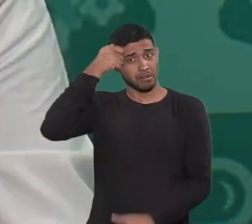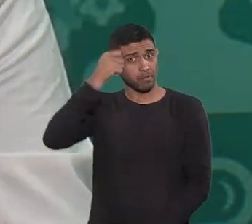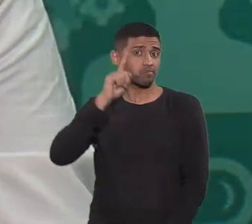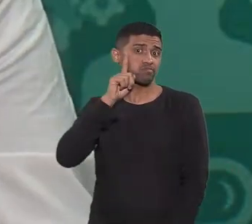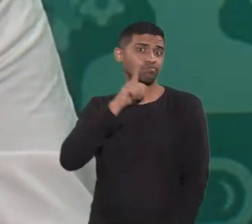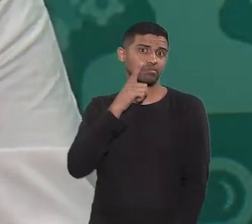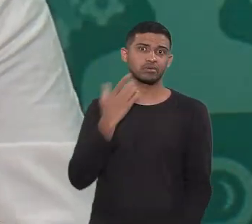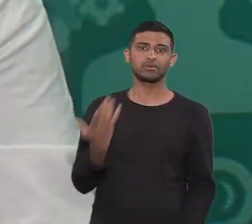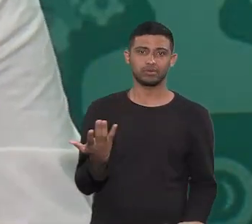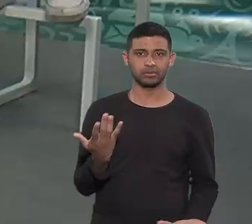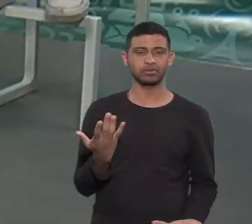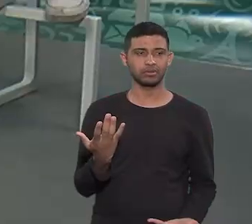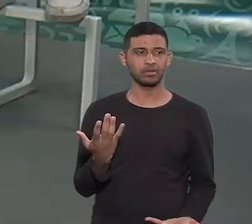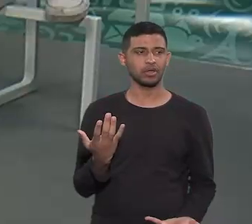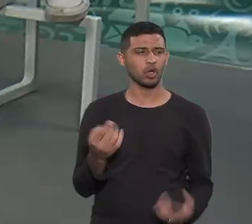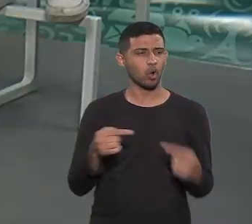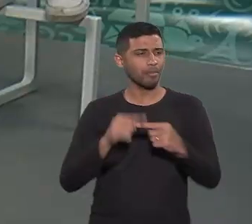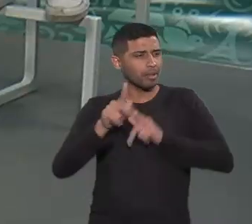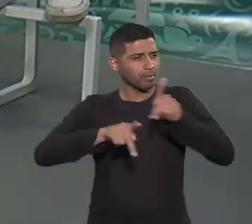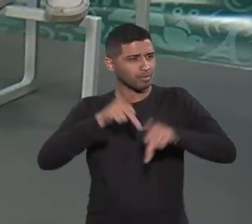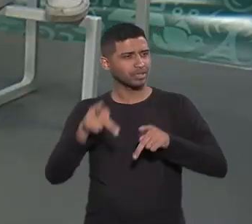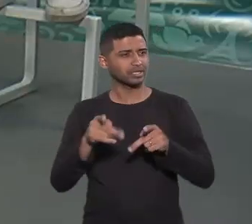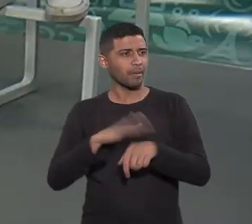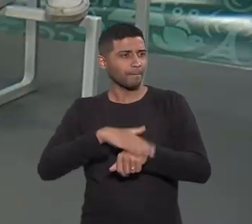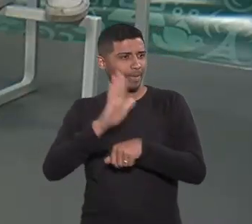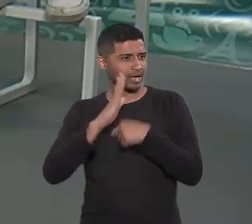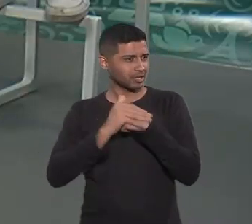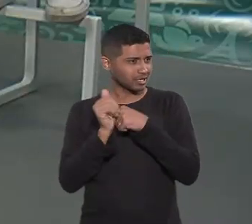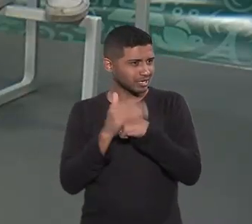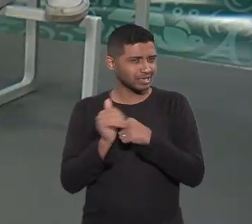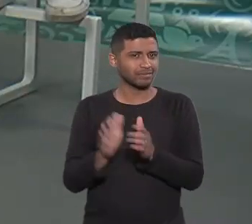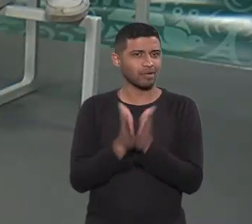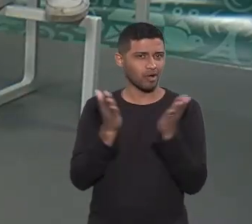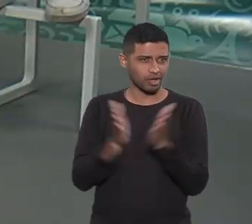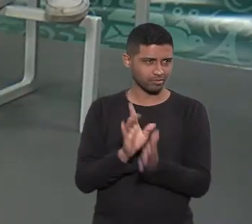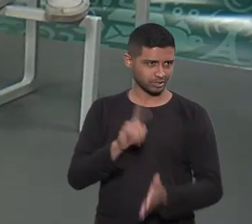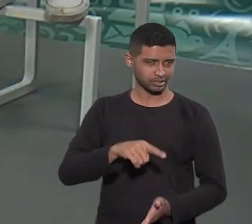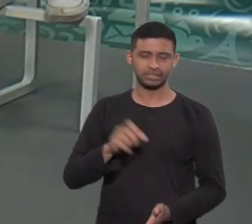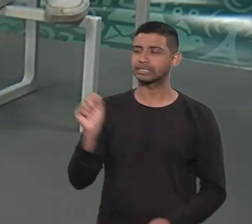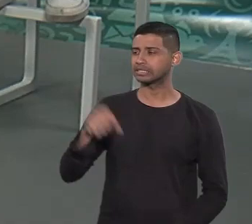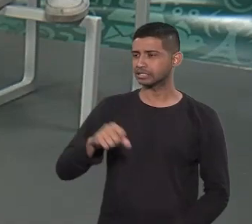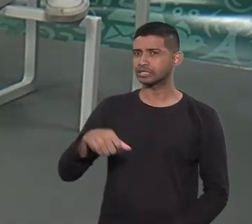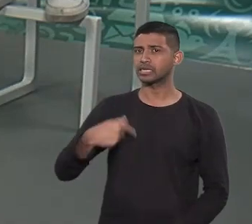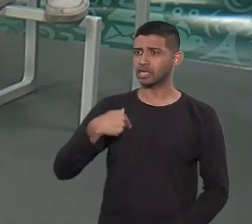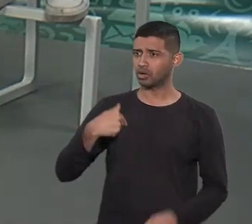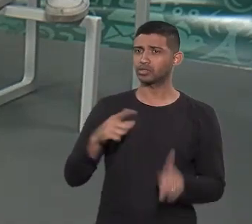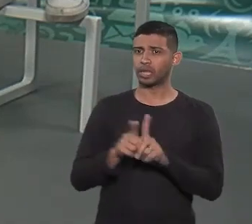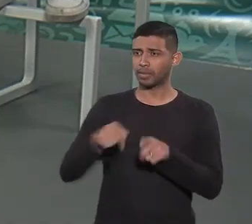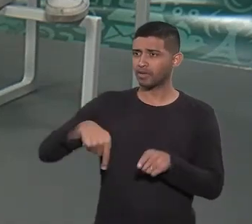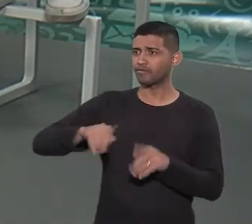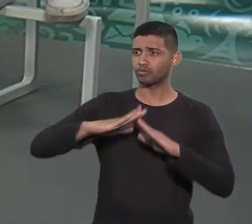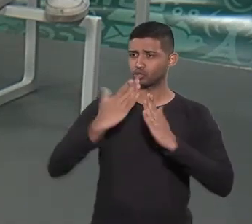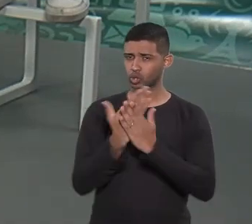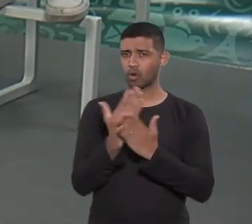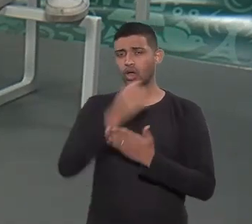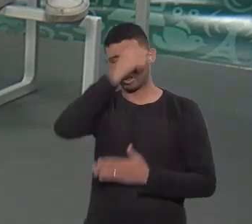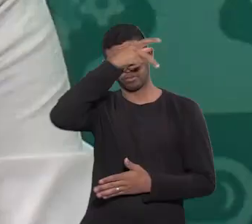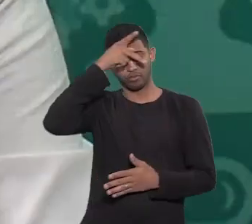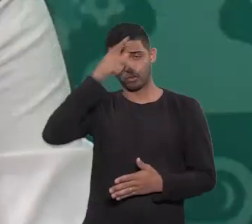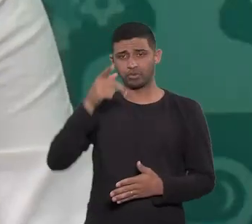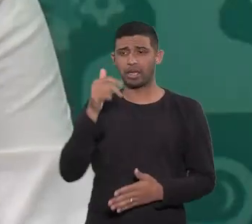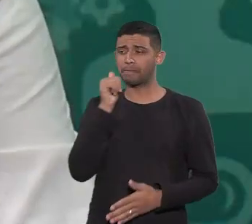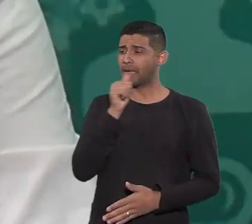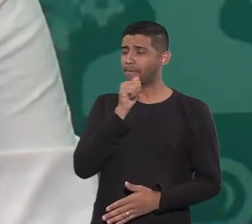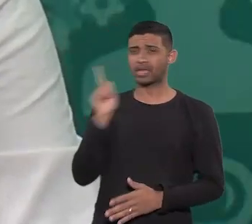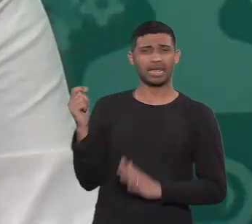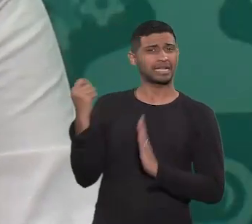são negros. Porque a população mais carente, mais pobre, é majoritariamente negra e parda. Eu frequentei escolas públicas e não foi